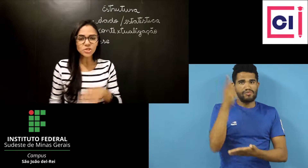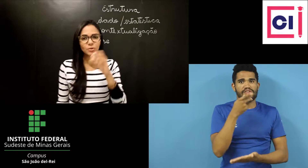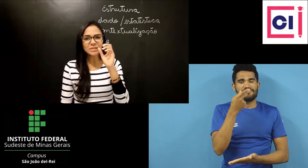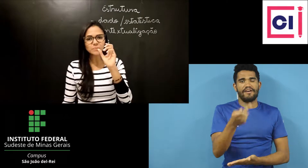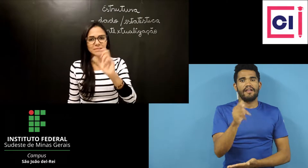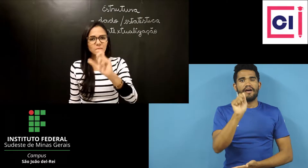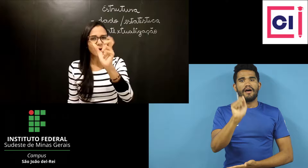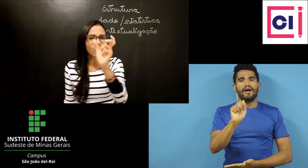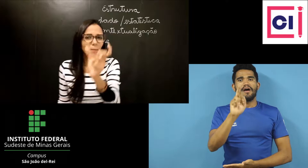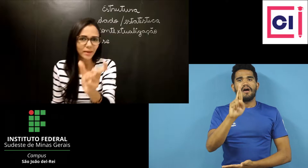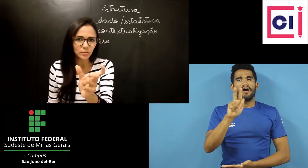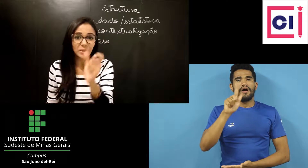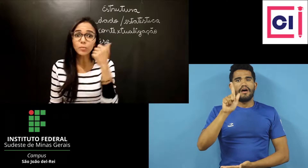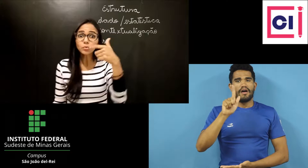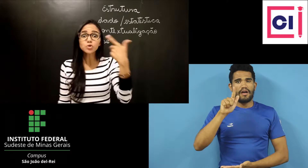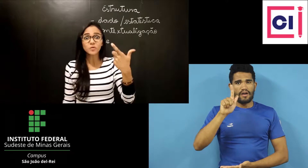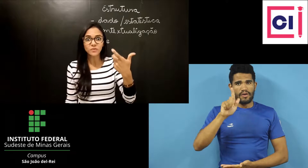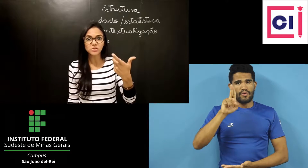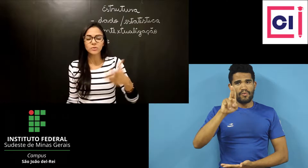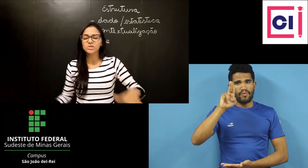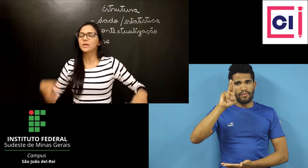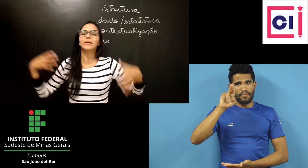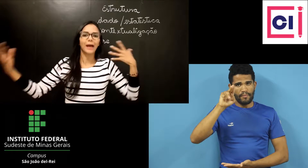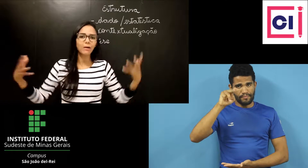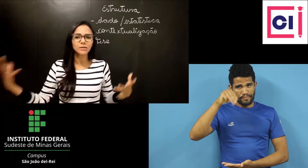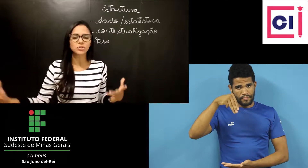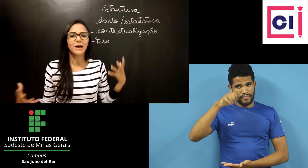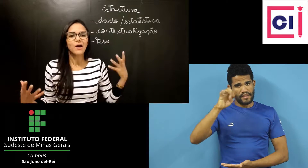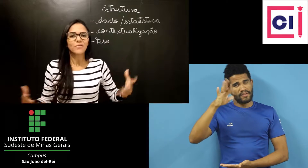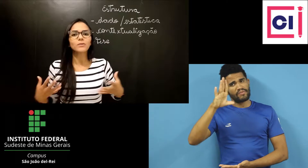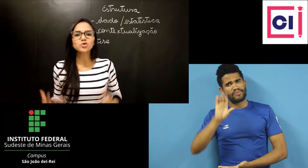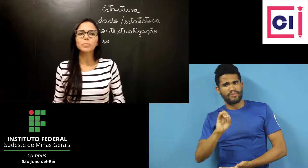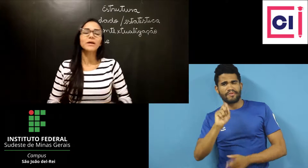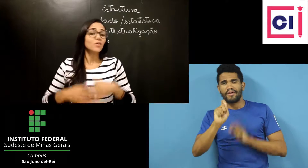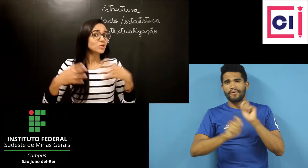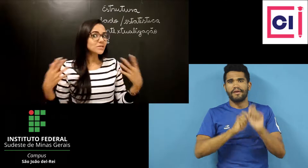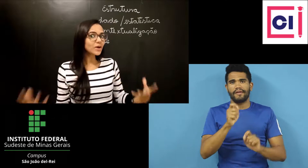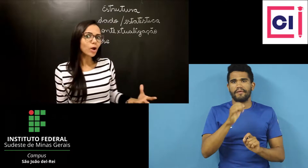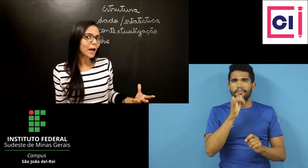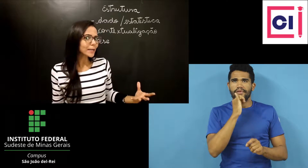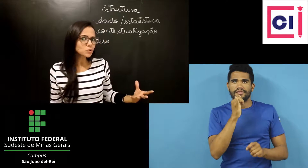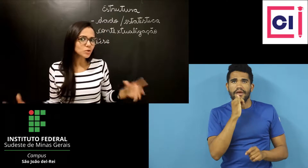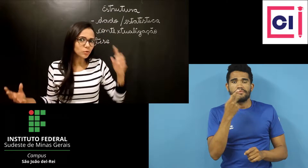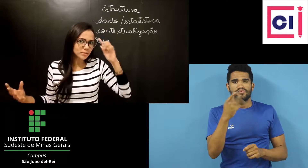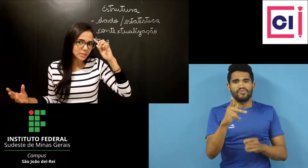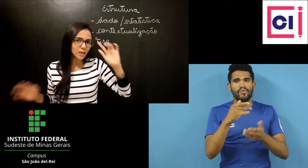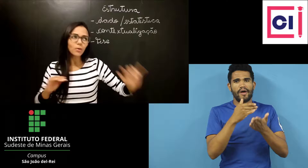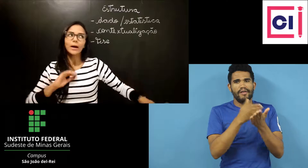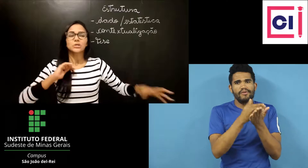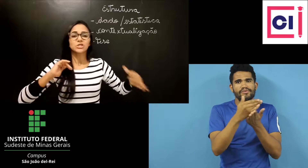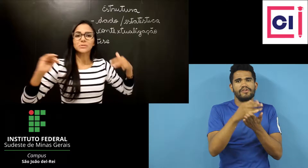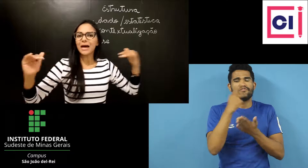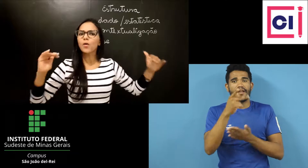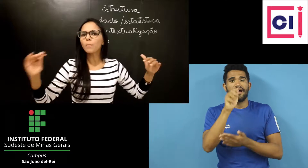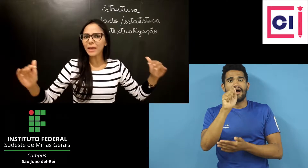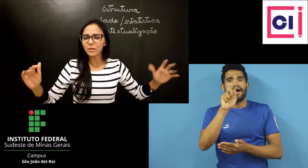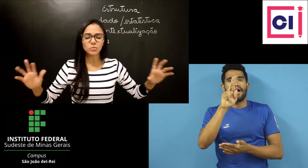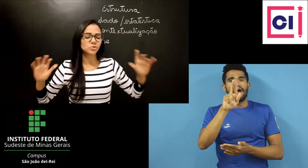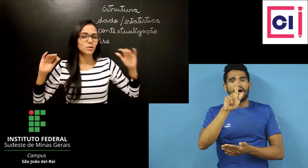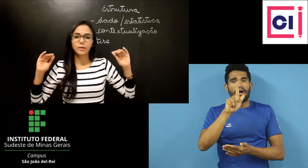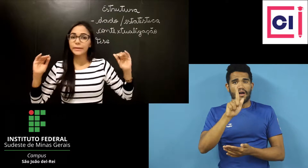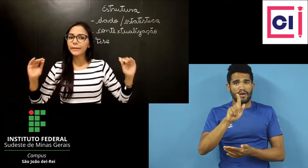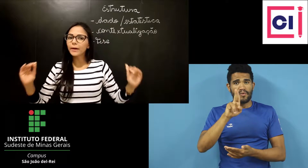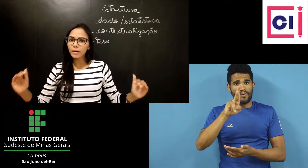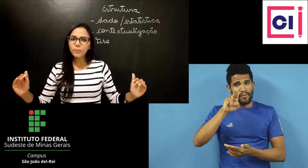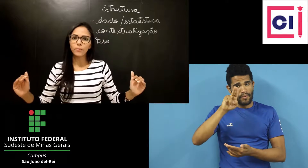muita gente que usa a expressão argumento. Tem muitos professores que em aulas falam sobre: você vai colocar na sua introdução seus